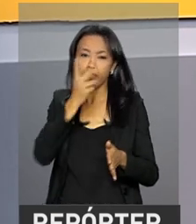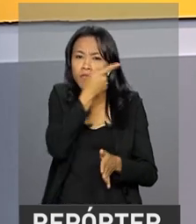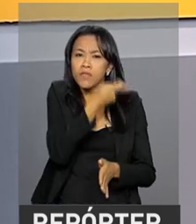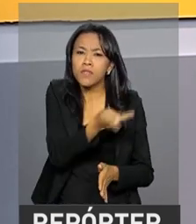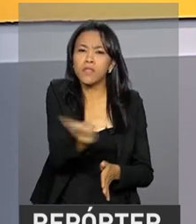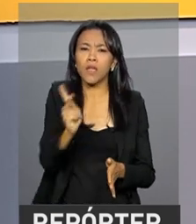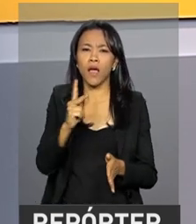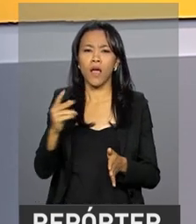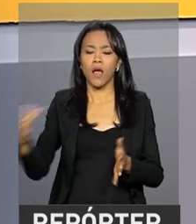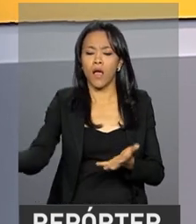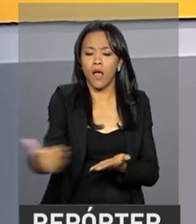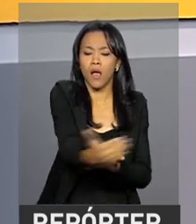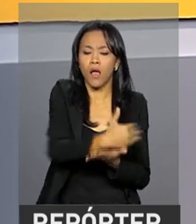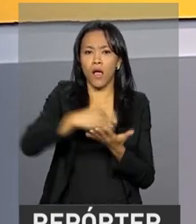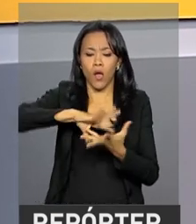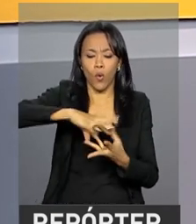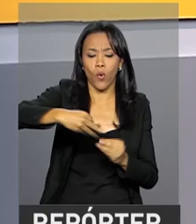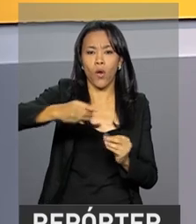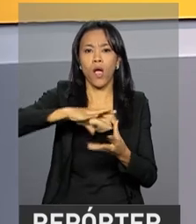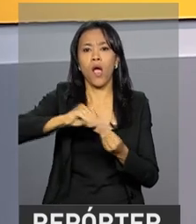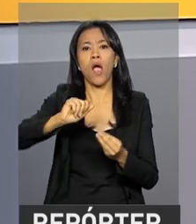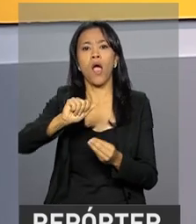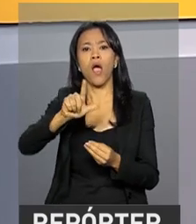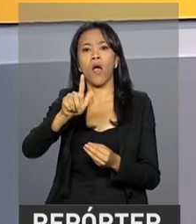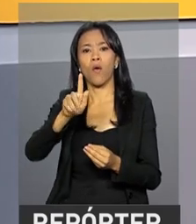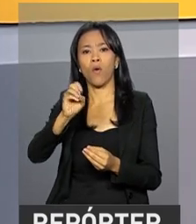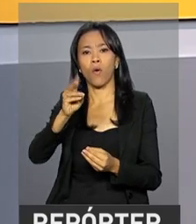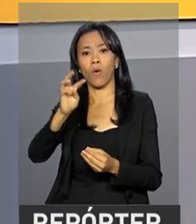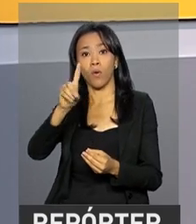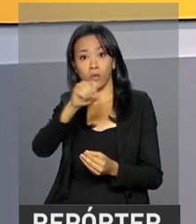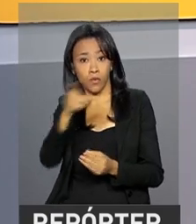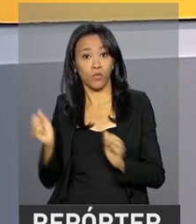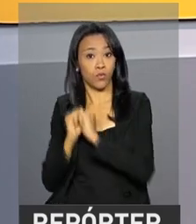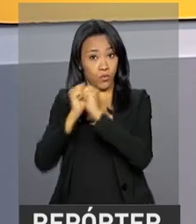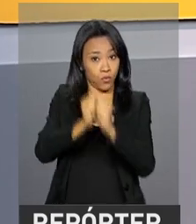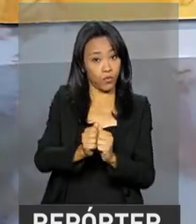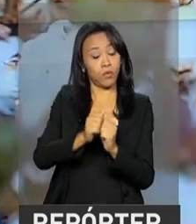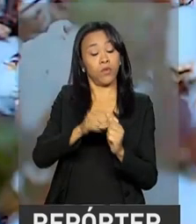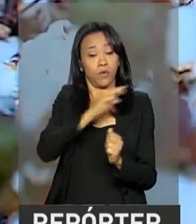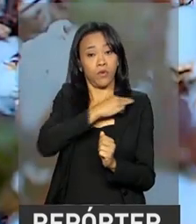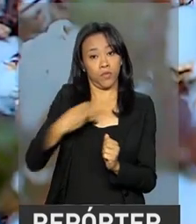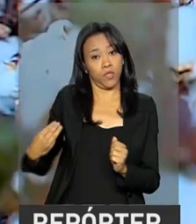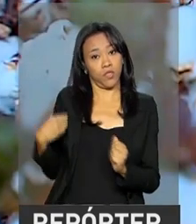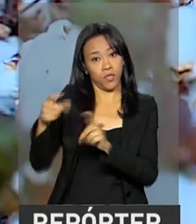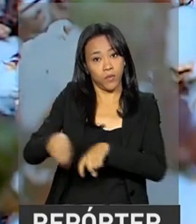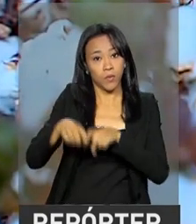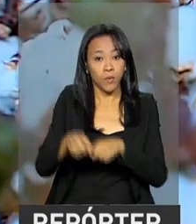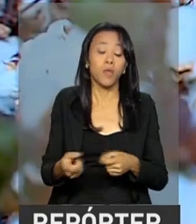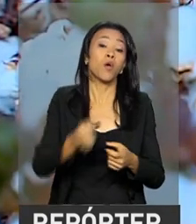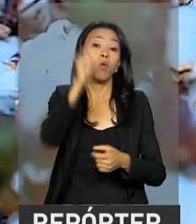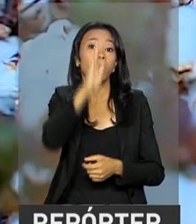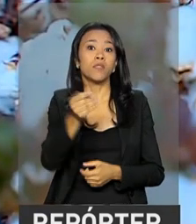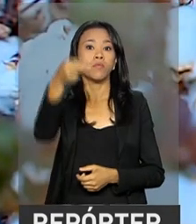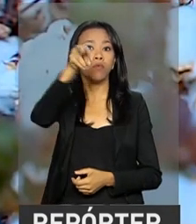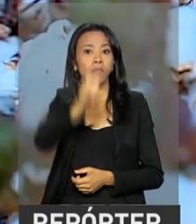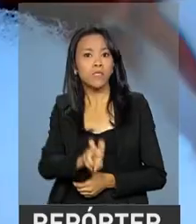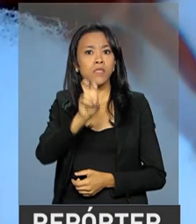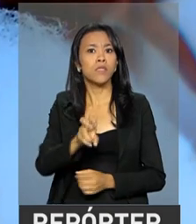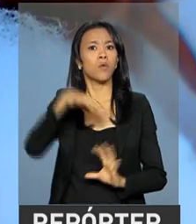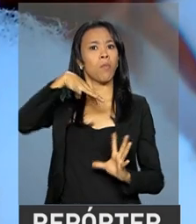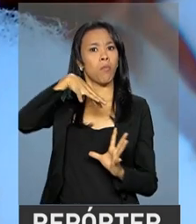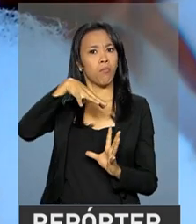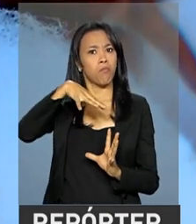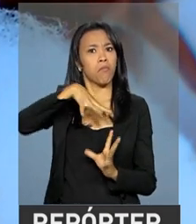acompanhado do ministro da agricultura pecuária e Abastecimento blairo Mag o Brasil está entre os cinco maiores produtores e